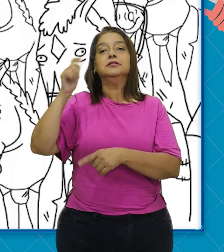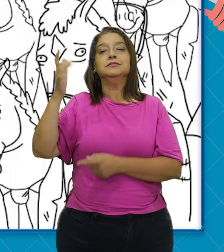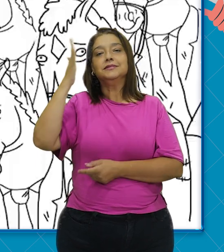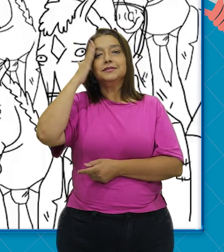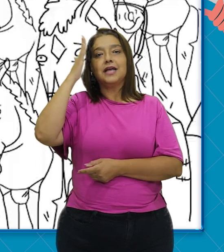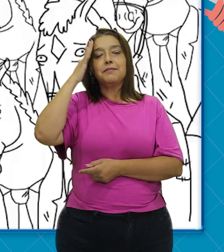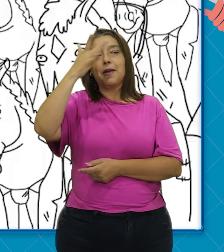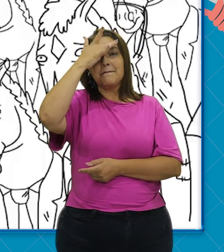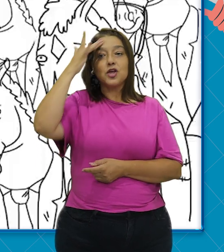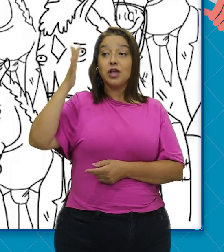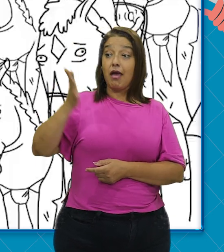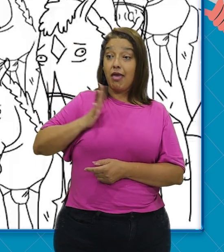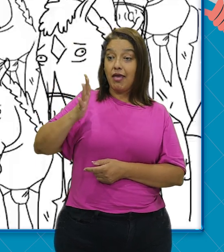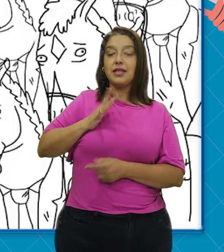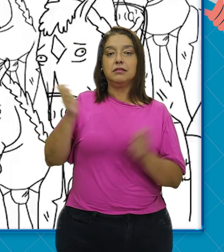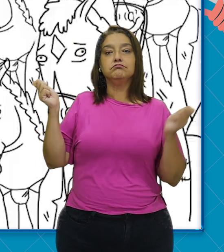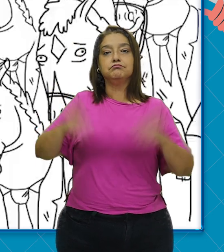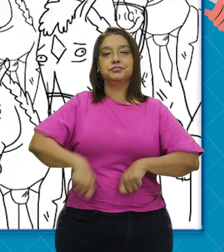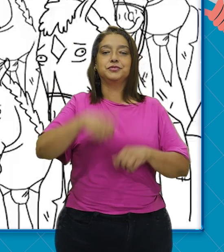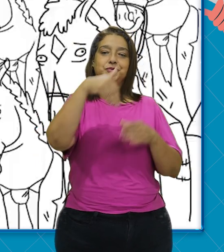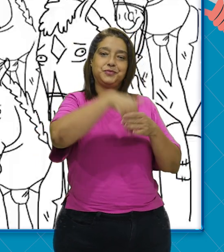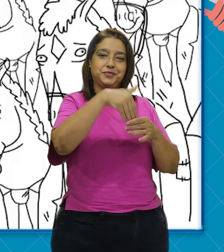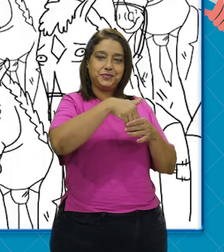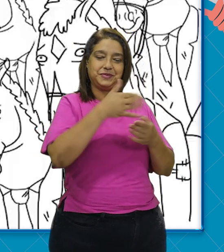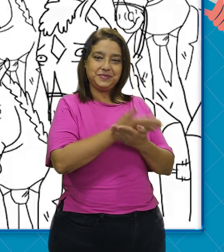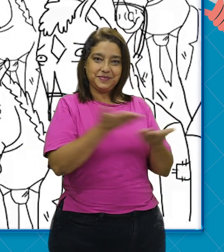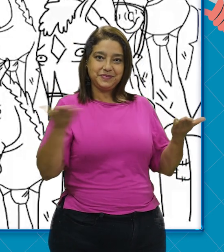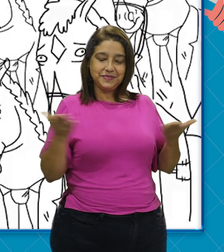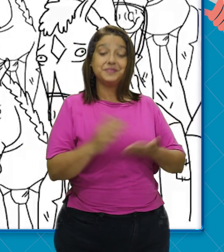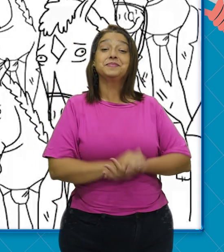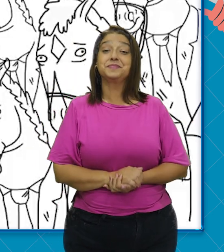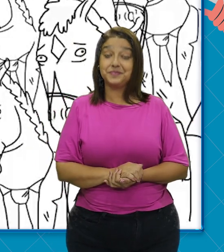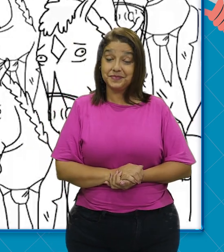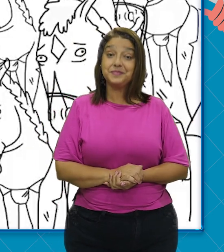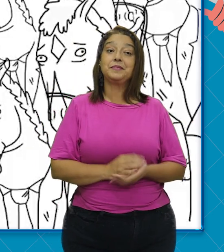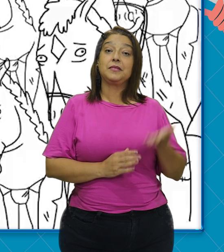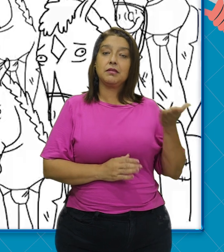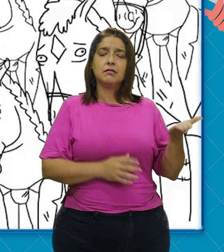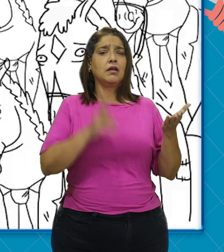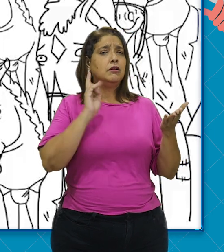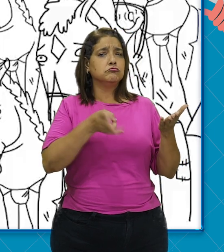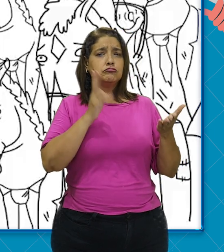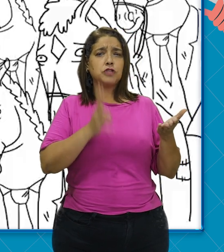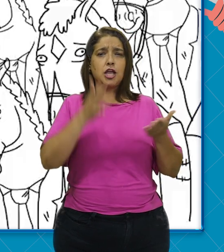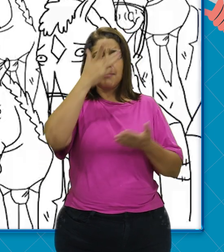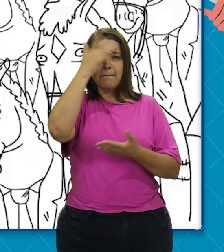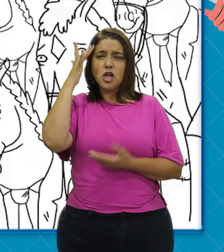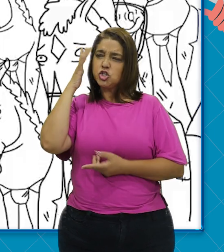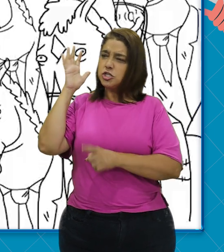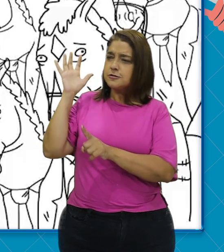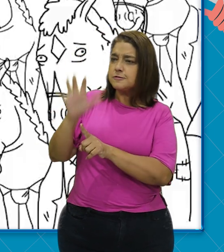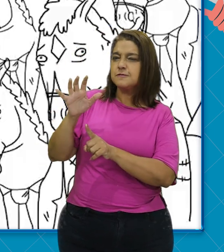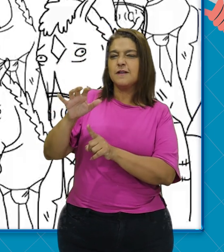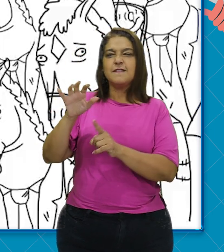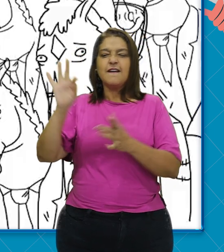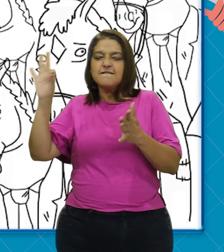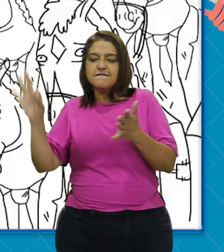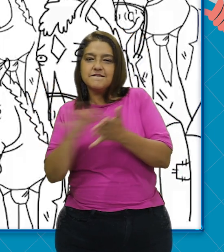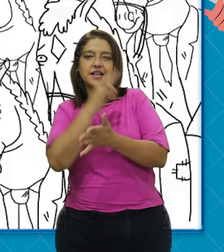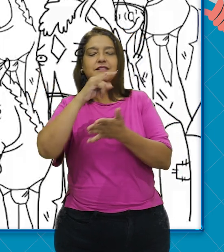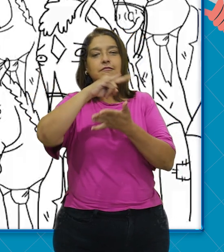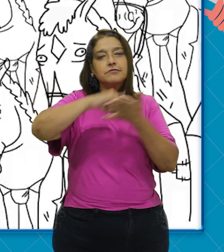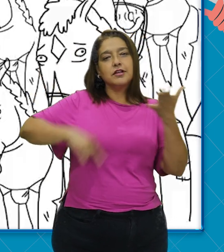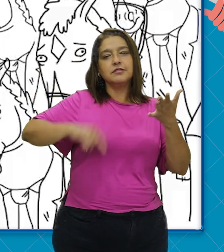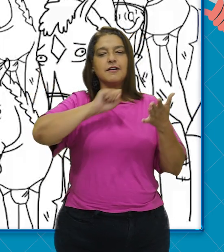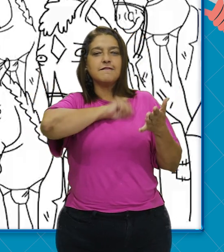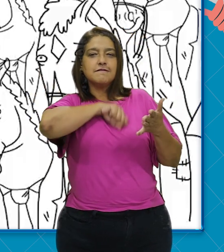manifestarem. Os coronéis se mantinham pela ameaça e pela fraude. Eles falsificavam documentos, adulteravam